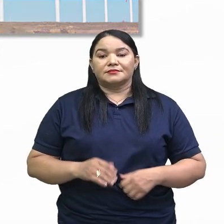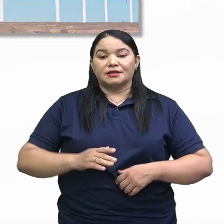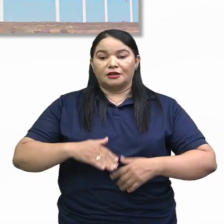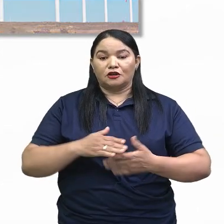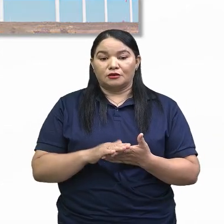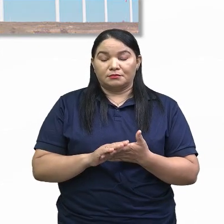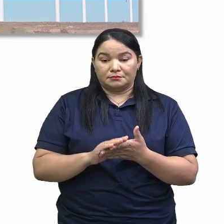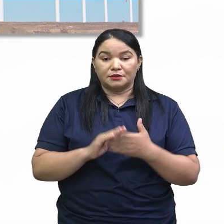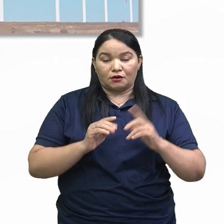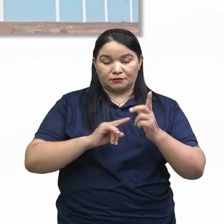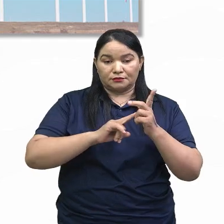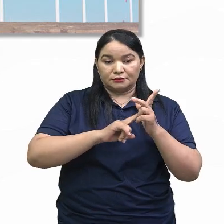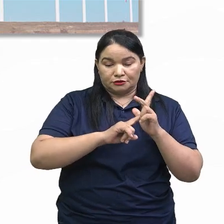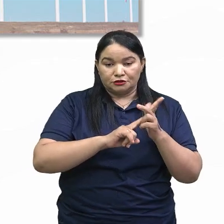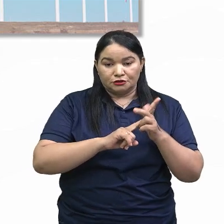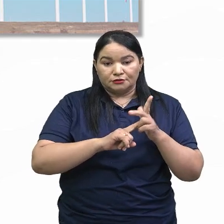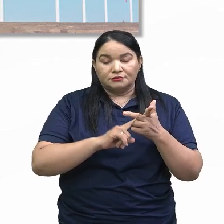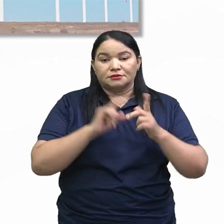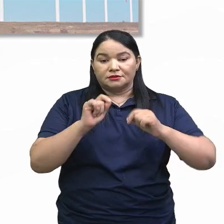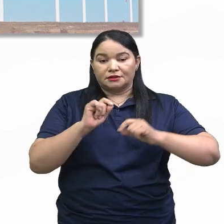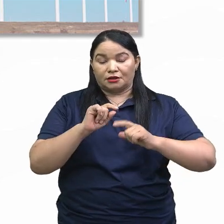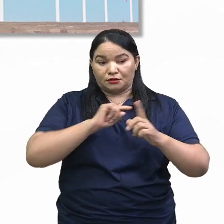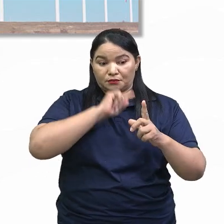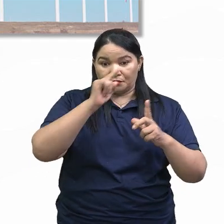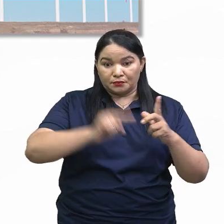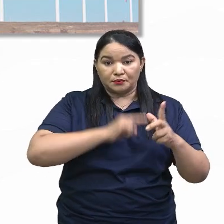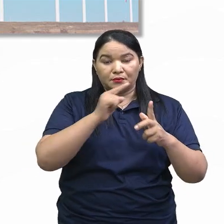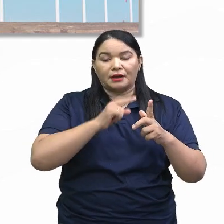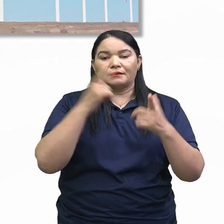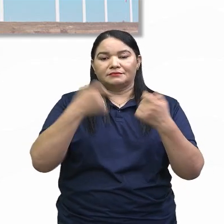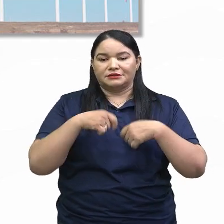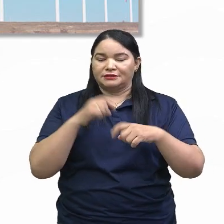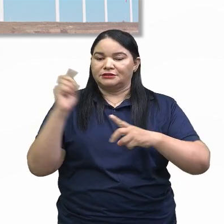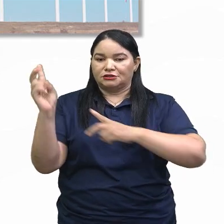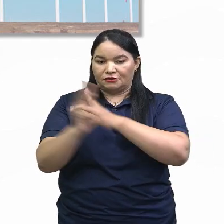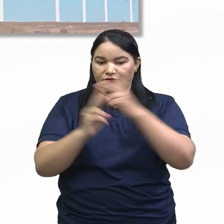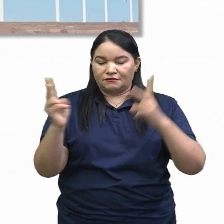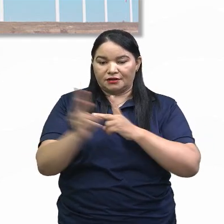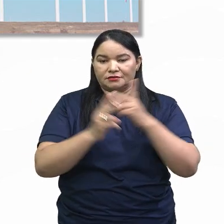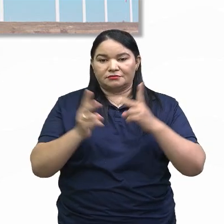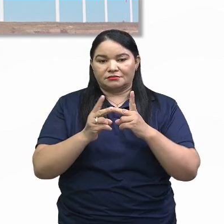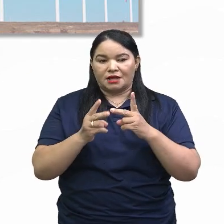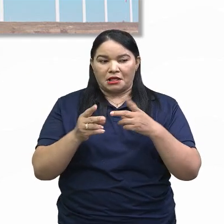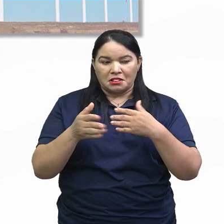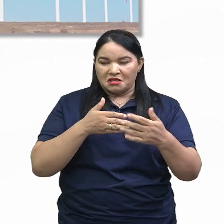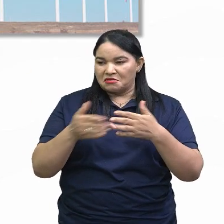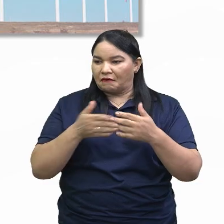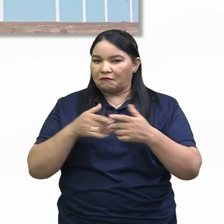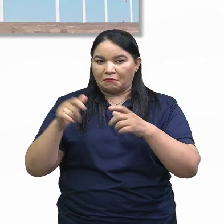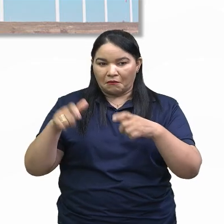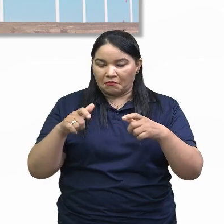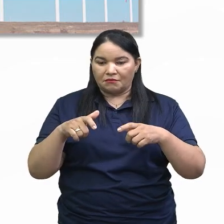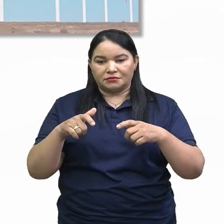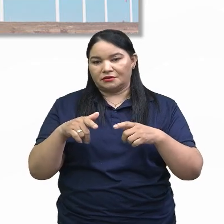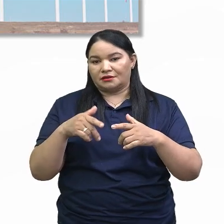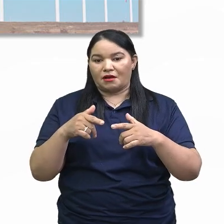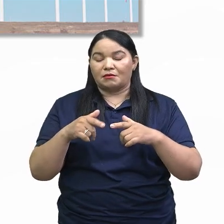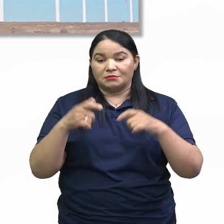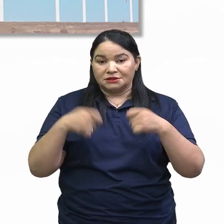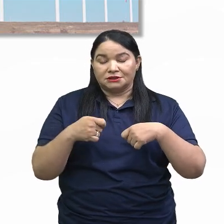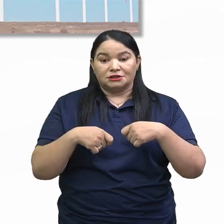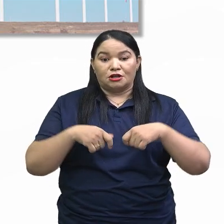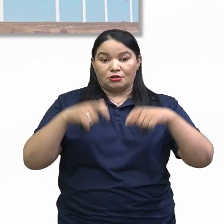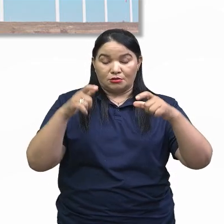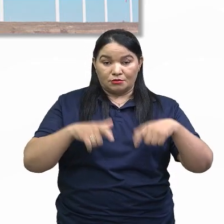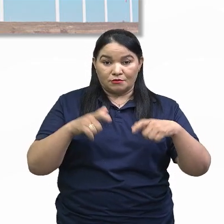Então, a gente já pode imaginar que essa usina também ela não pode ser instalada em qualquer lugar. É necessário que seja